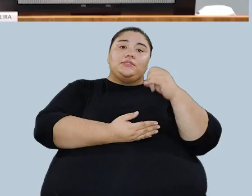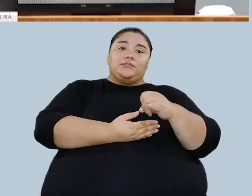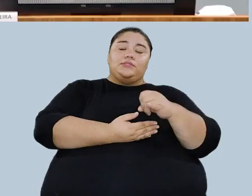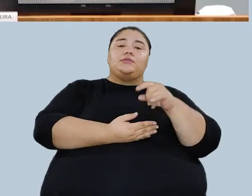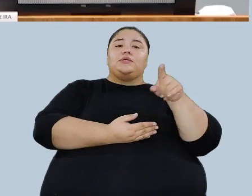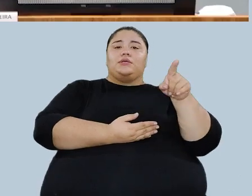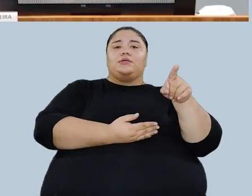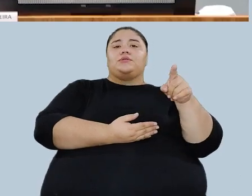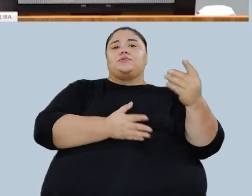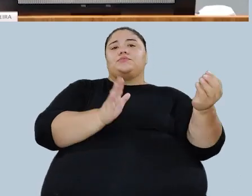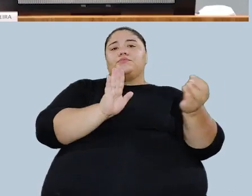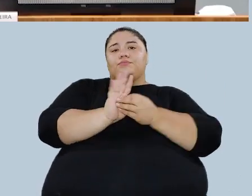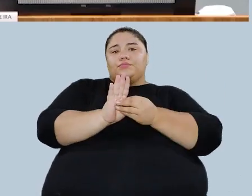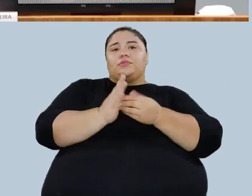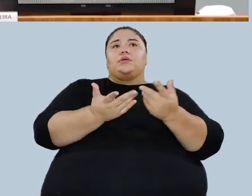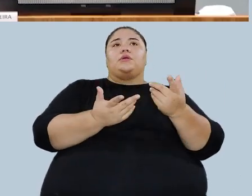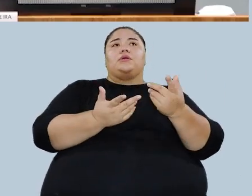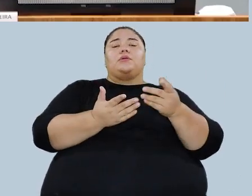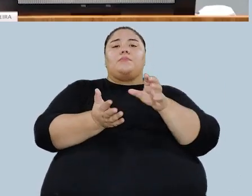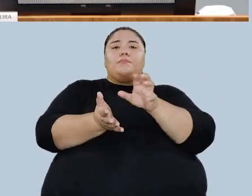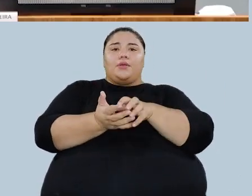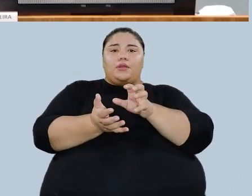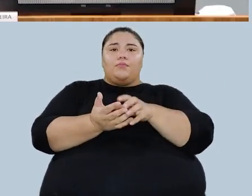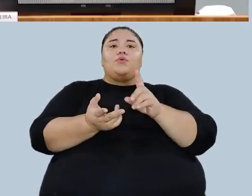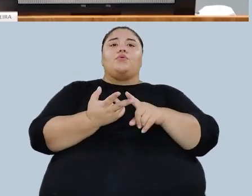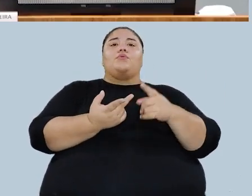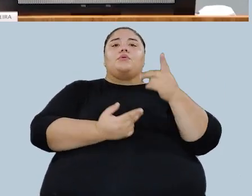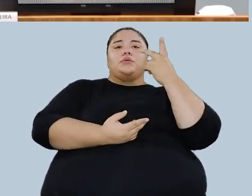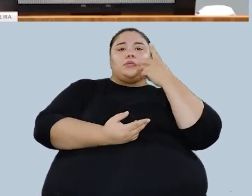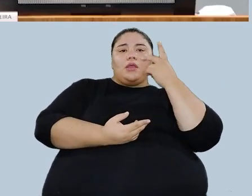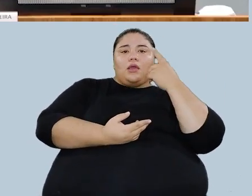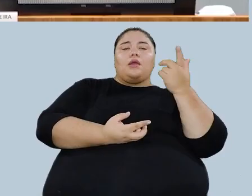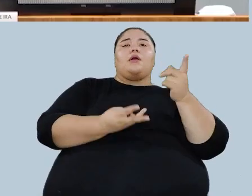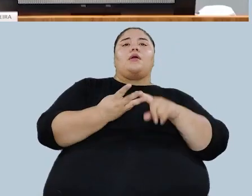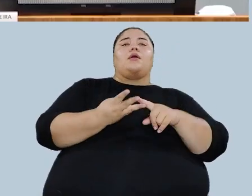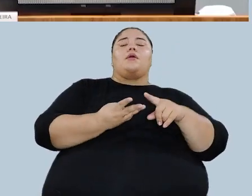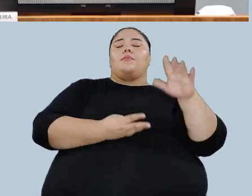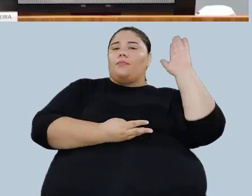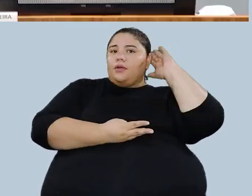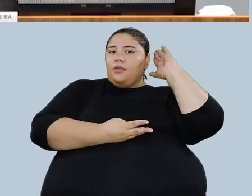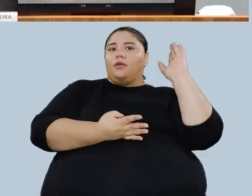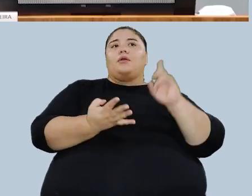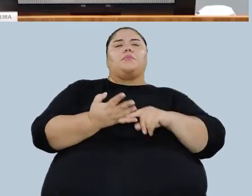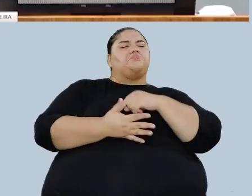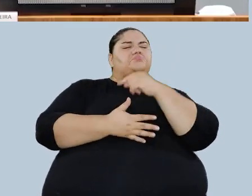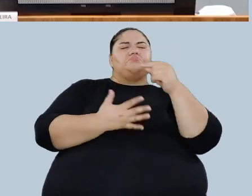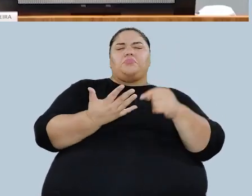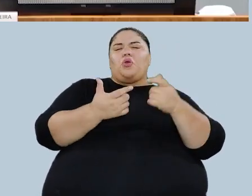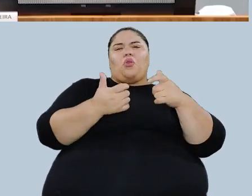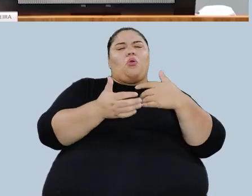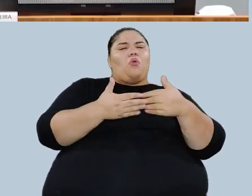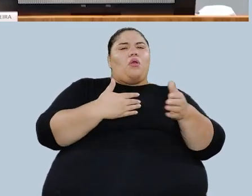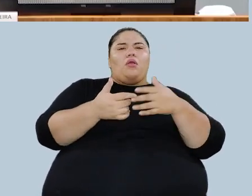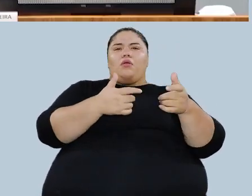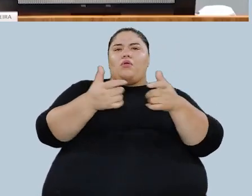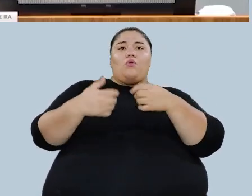adquirente em Pernambuco, adquirente no Ceará, adquirente na Paraíba, ou seja, independentemente do